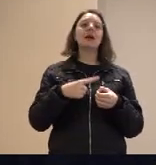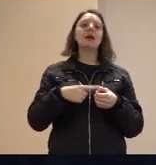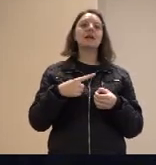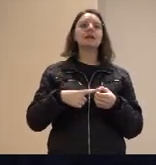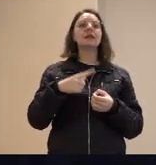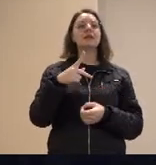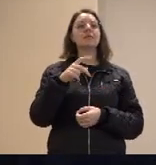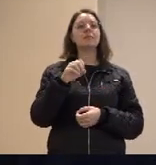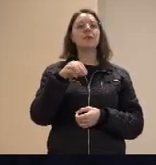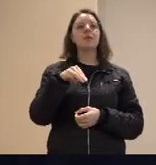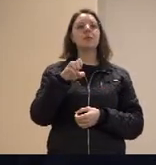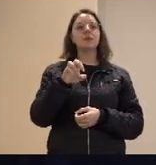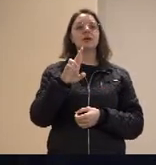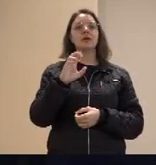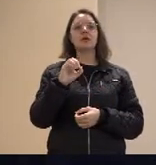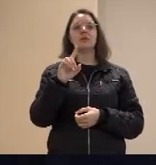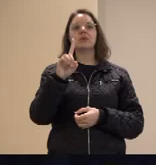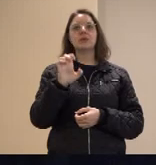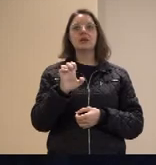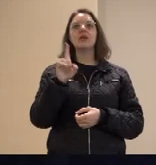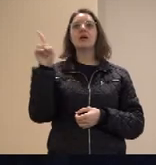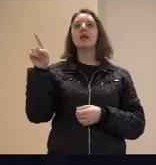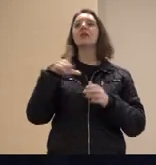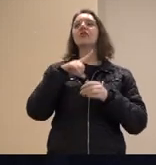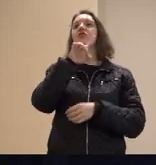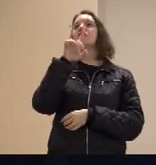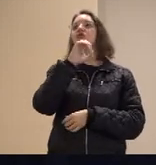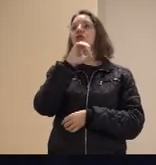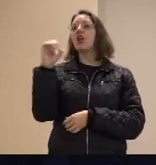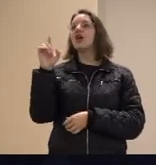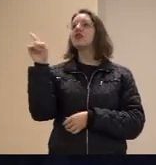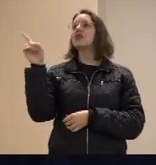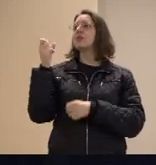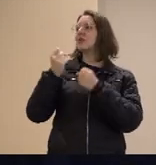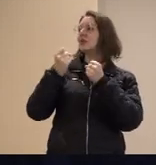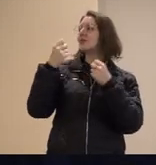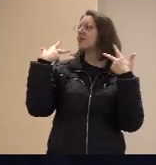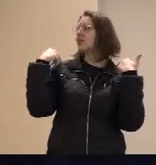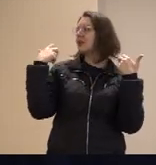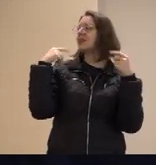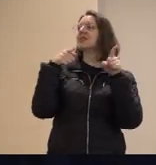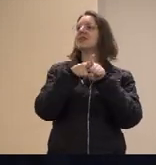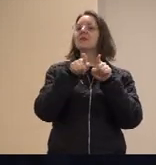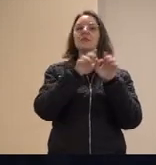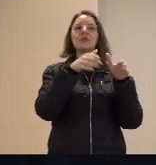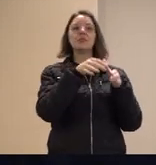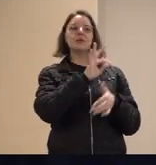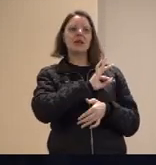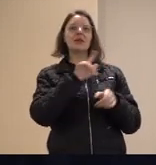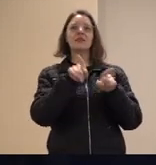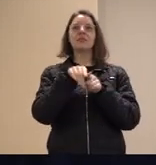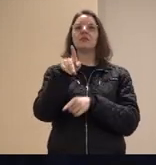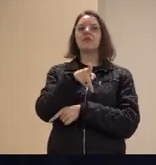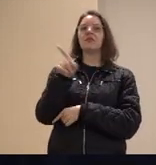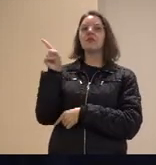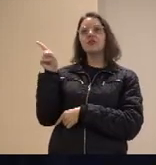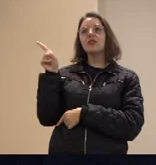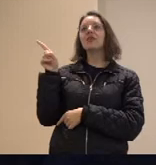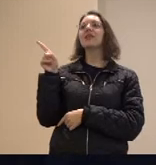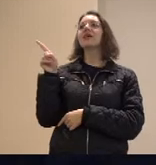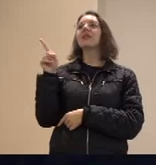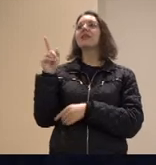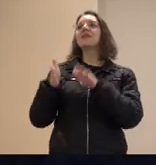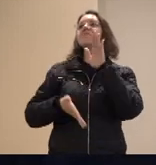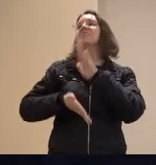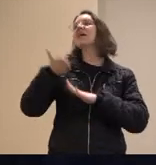também. Ali está a nossa equipe técnica, o motorista, educadora. Sempre muito parceiros e cada passeio que a gente faz, por mais que